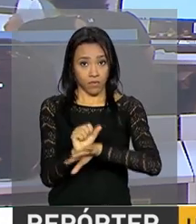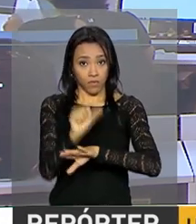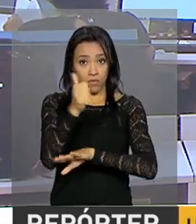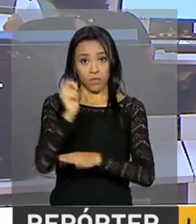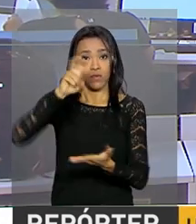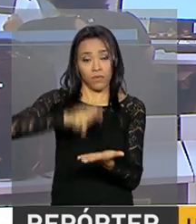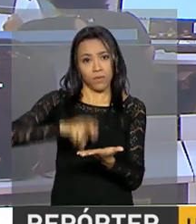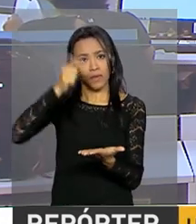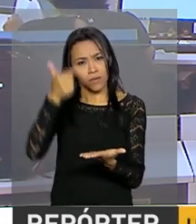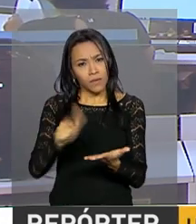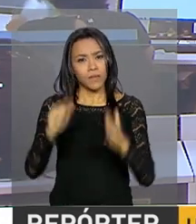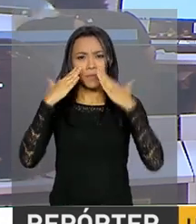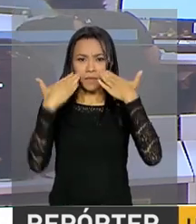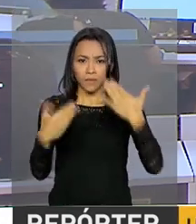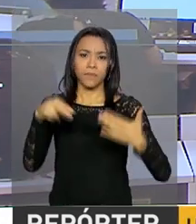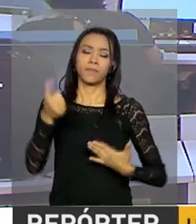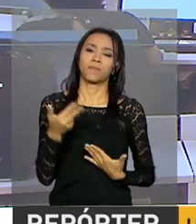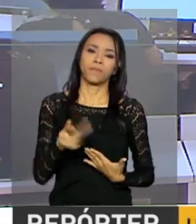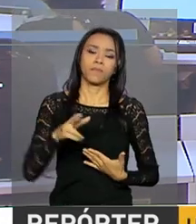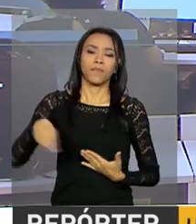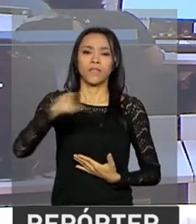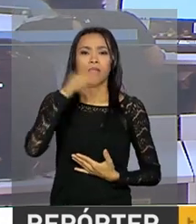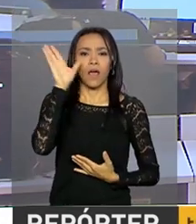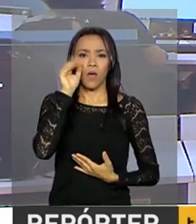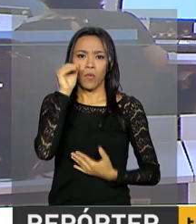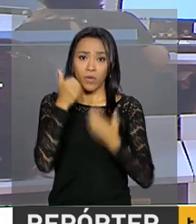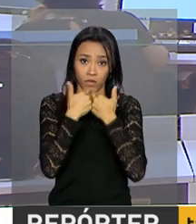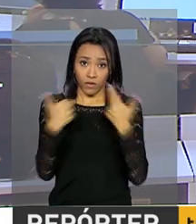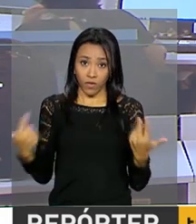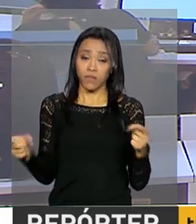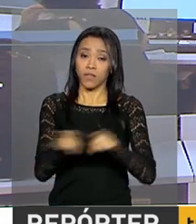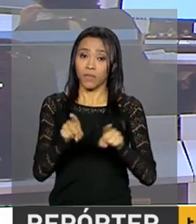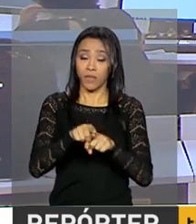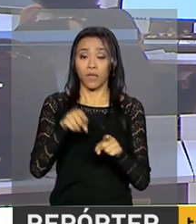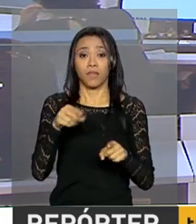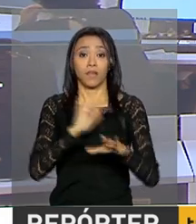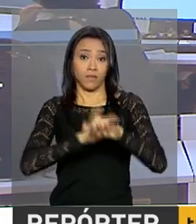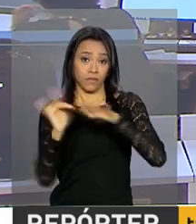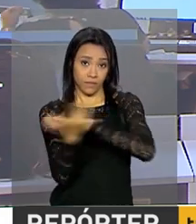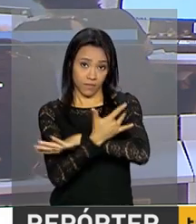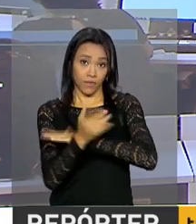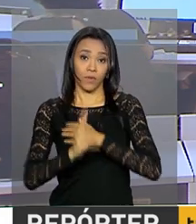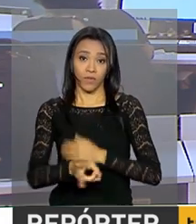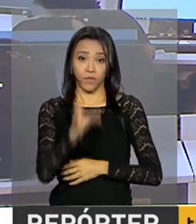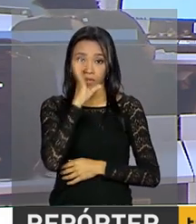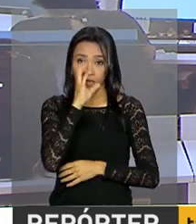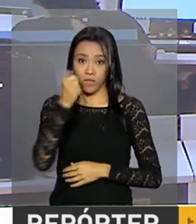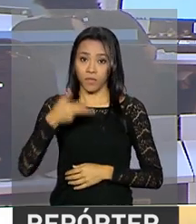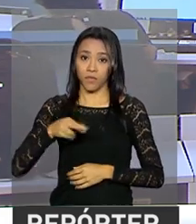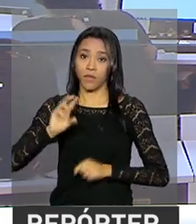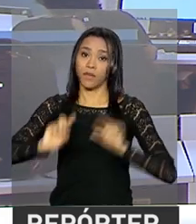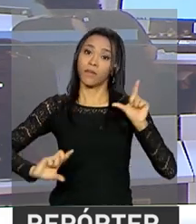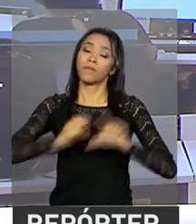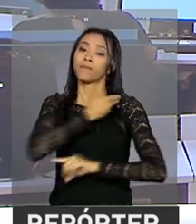na próxima edição do Repórter NBR. Acompanhe as novidades também em nossas redes sociais. Continue